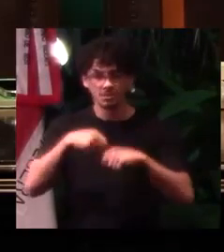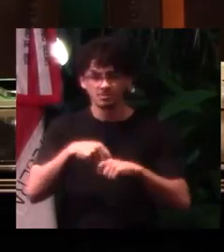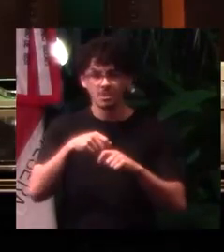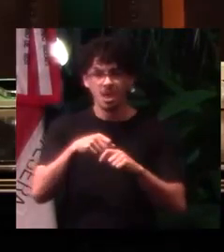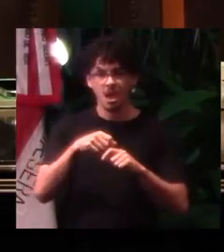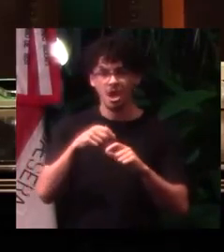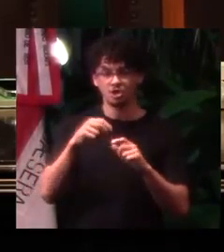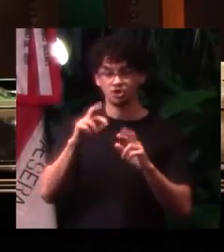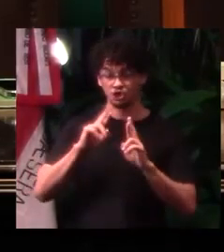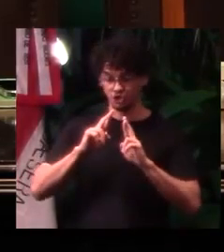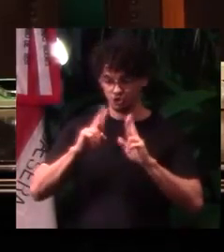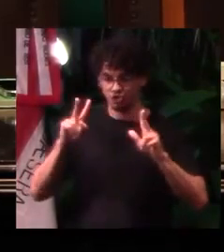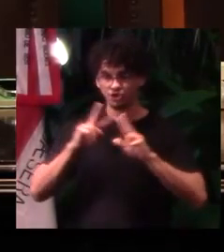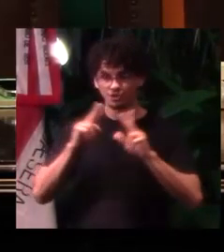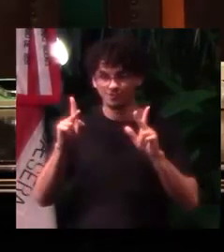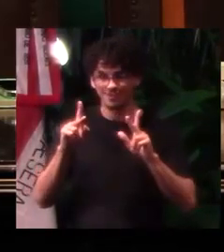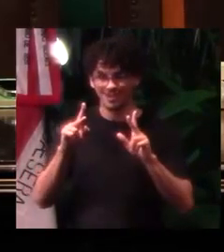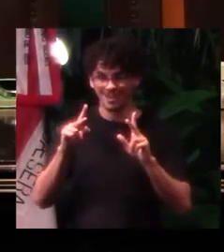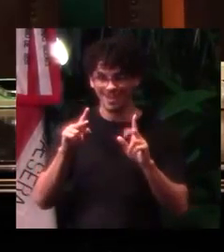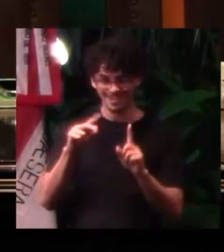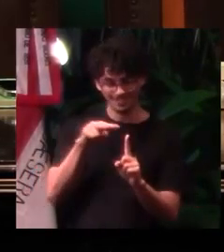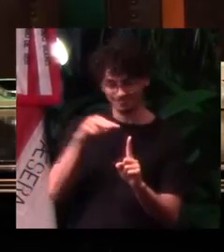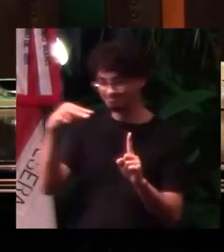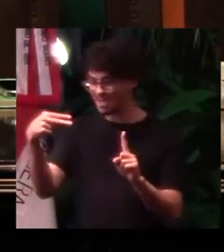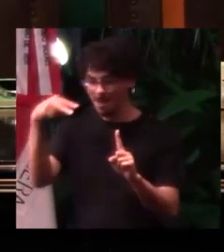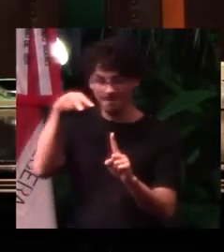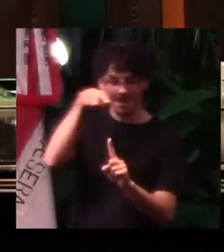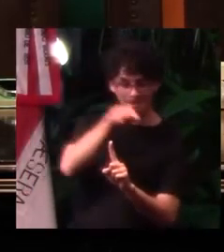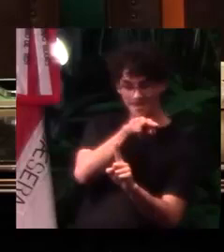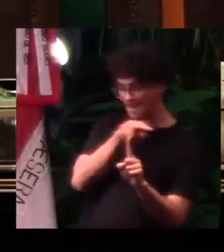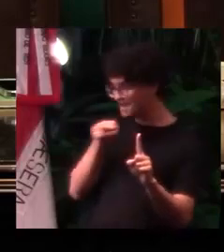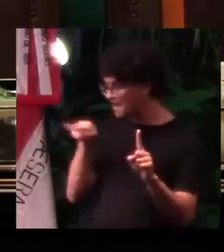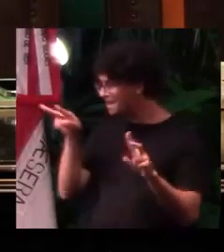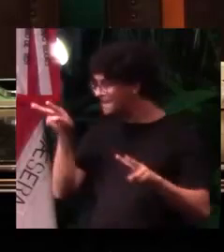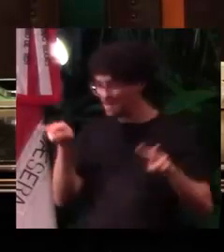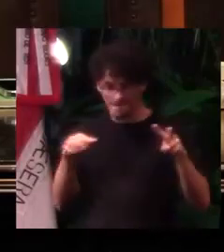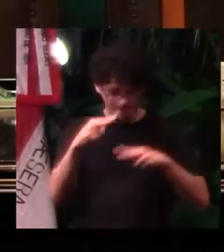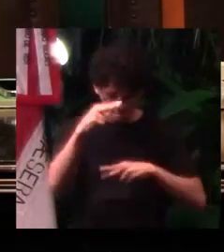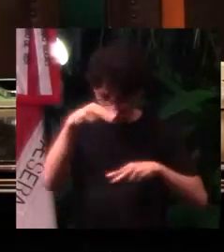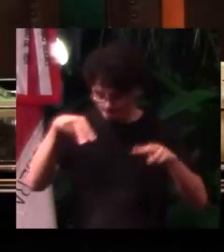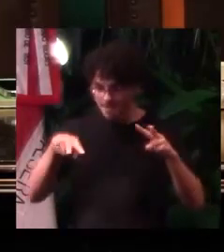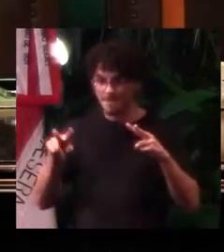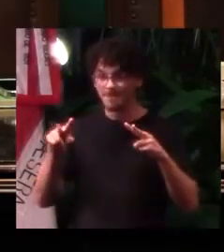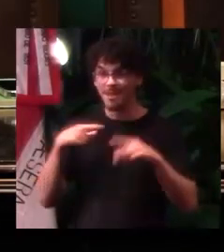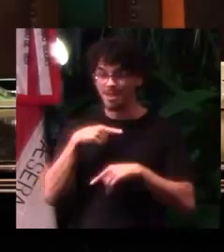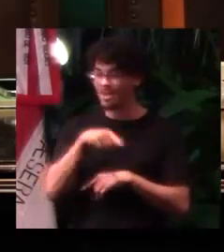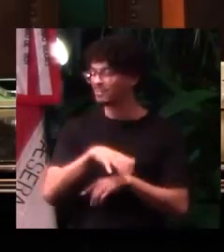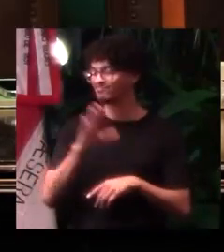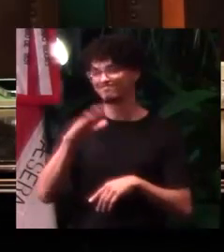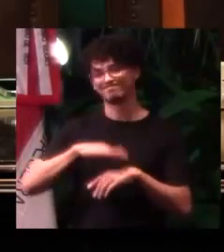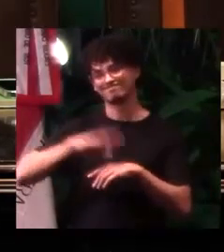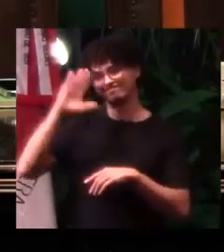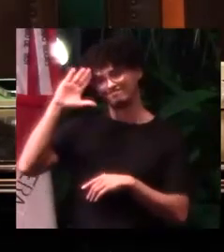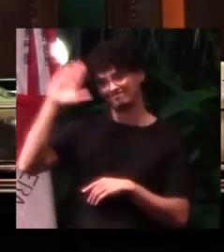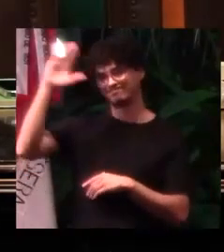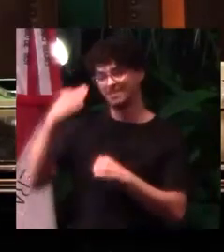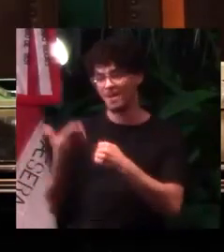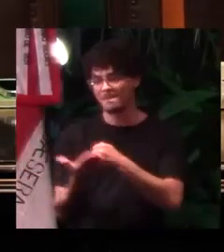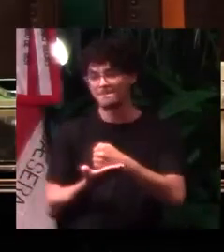as coisas, ela é algo fundamental, né, para que nós possamos, então,